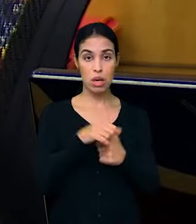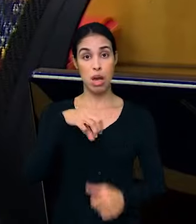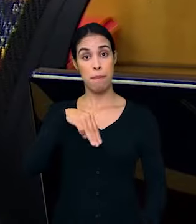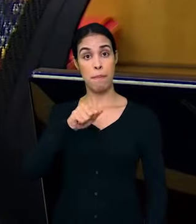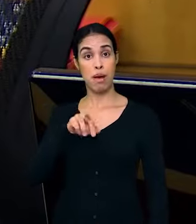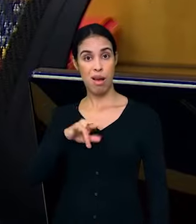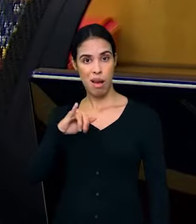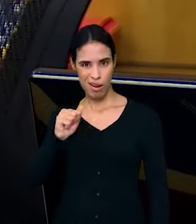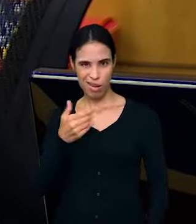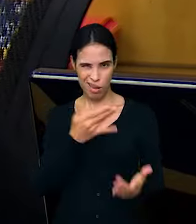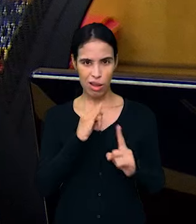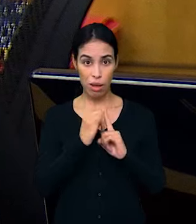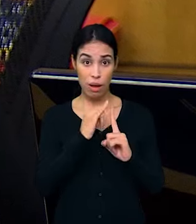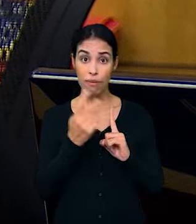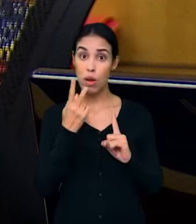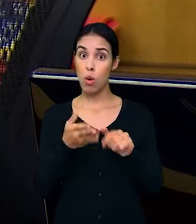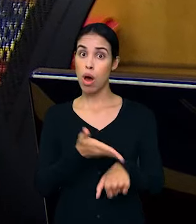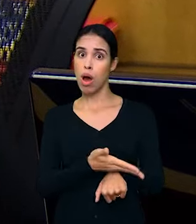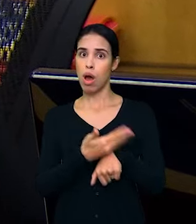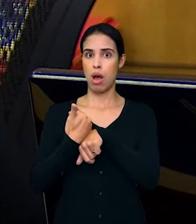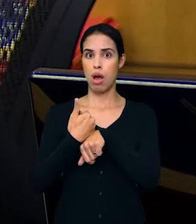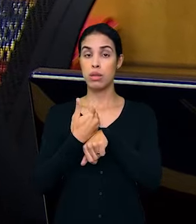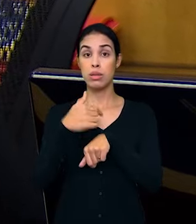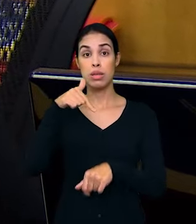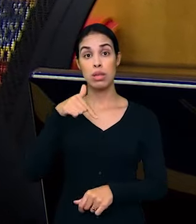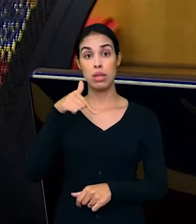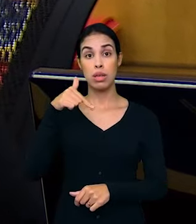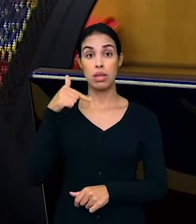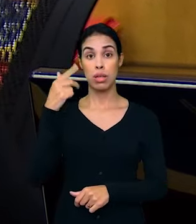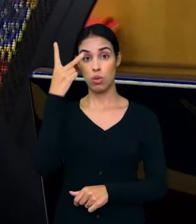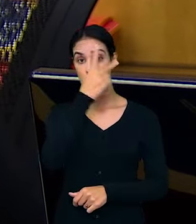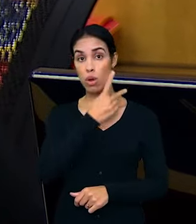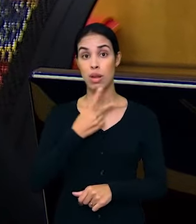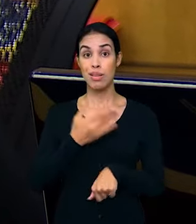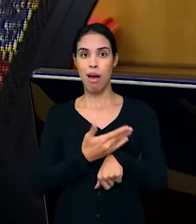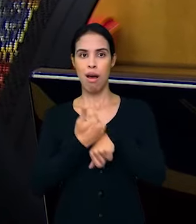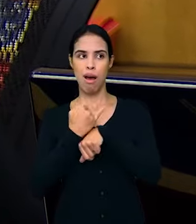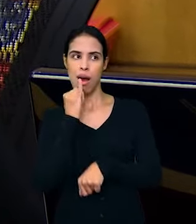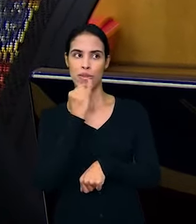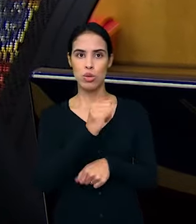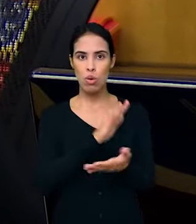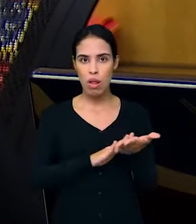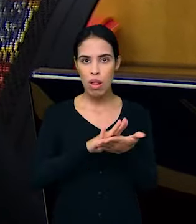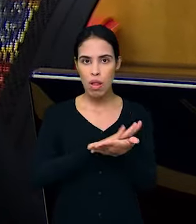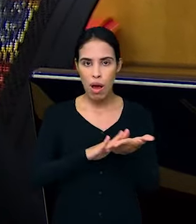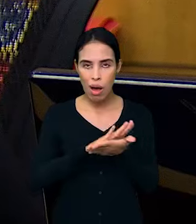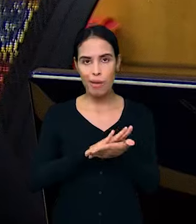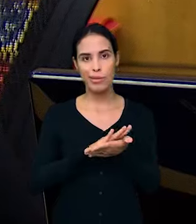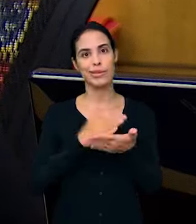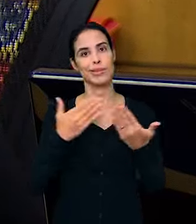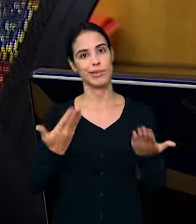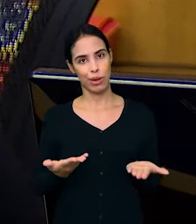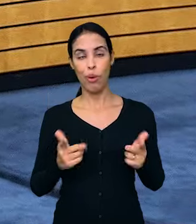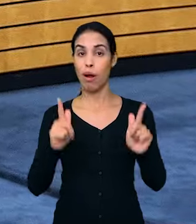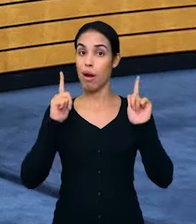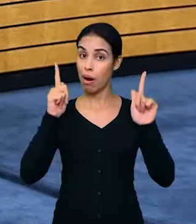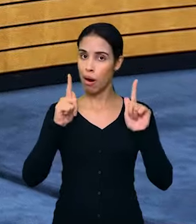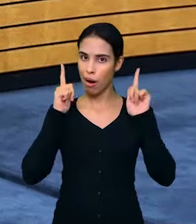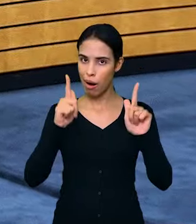Ela considerou que, por não ter havido comunicação prévia 72 horas antes da paralisação, a greve deve